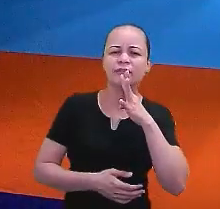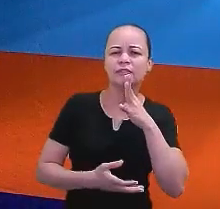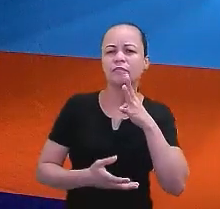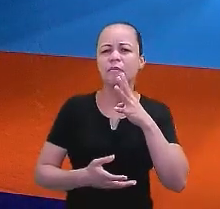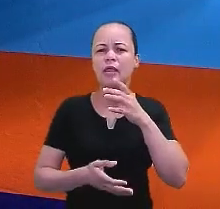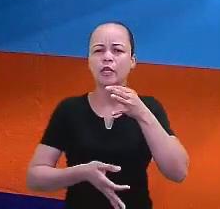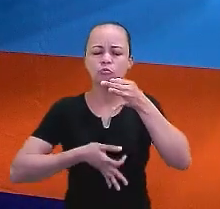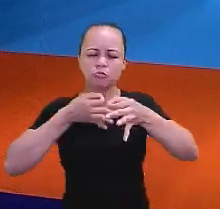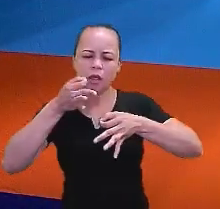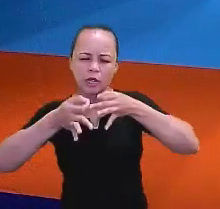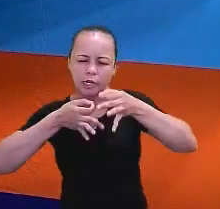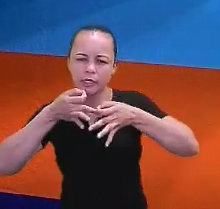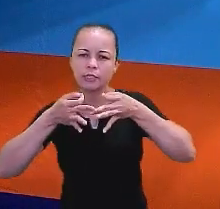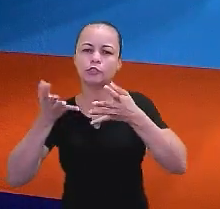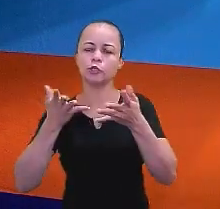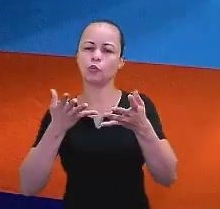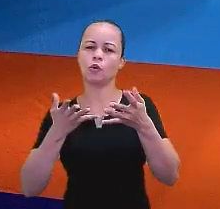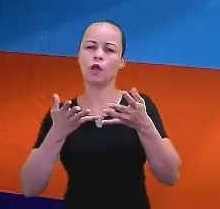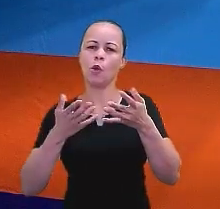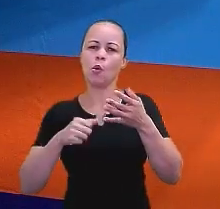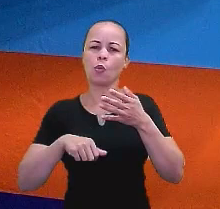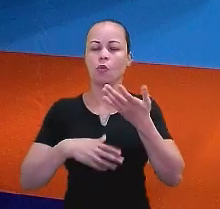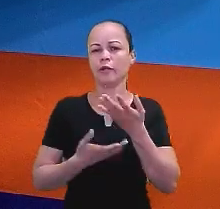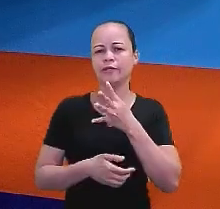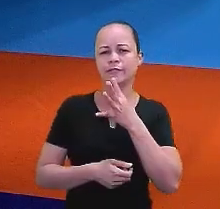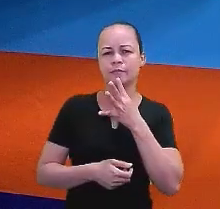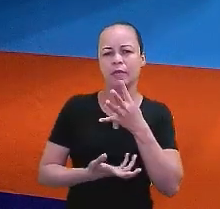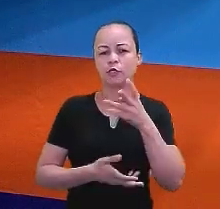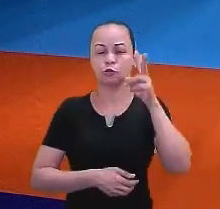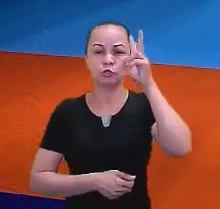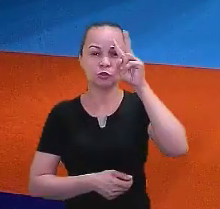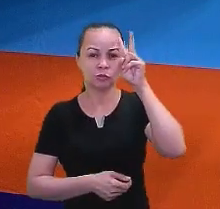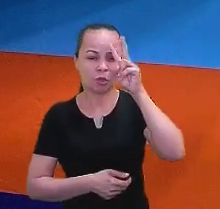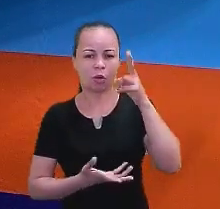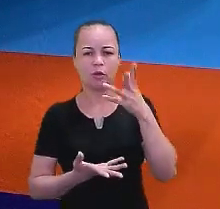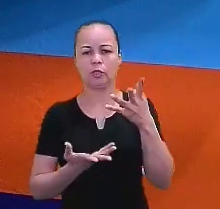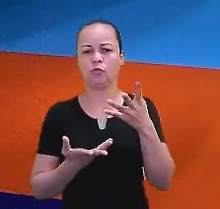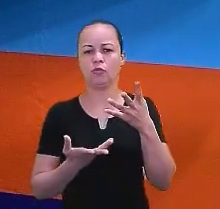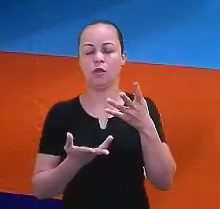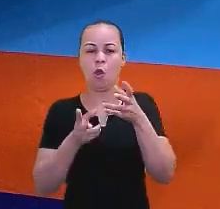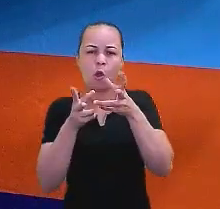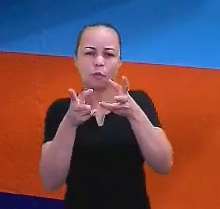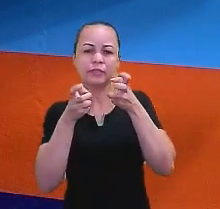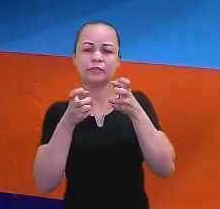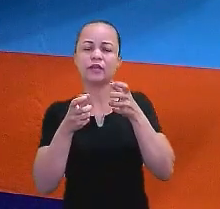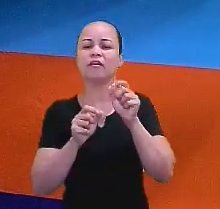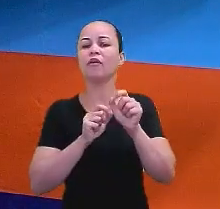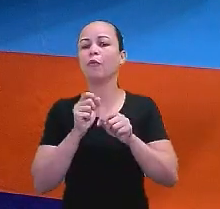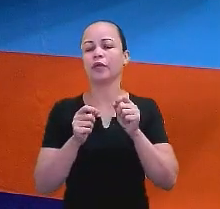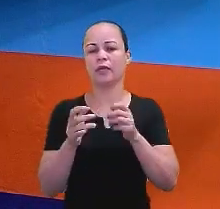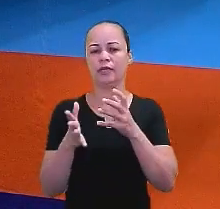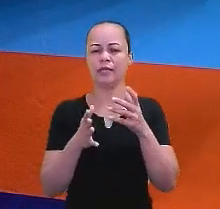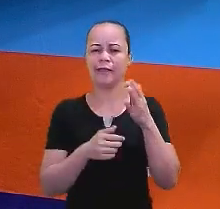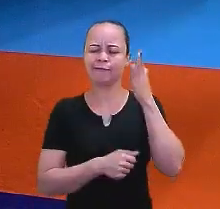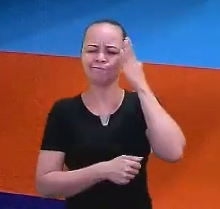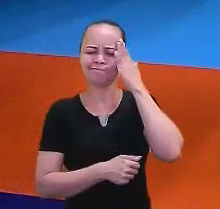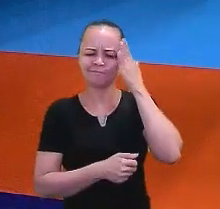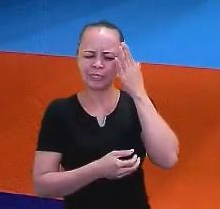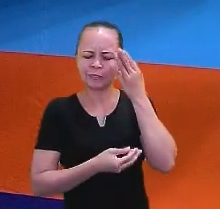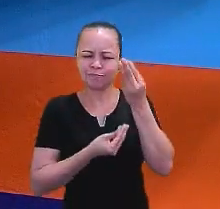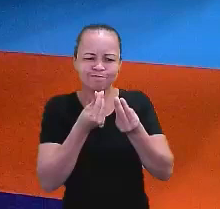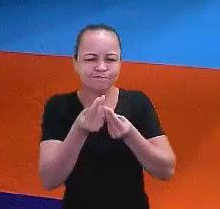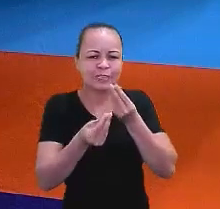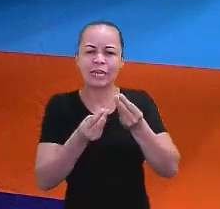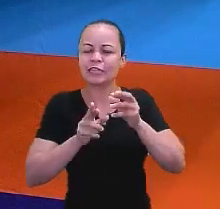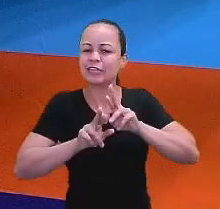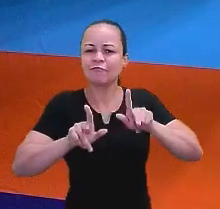do conhecimento histórico, a gente vai observar que são equivocadas essas compreensões sobre